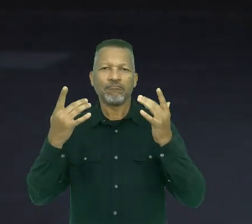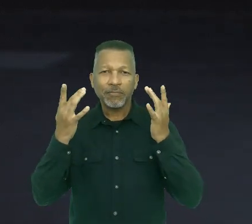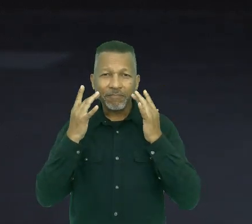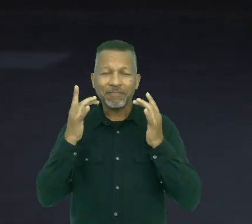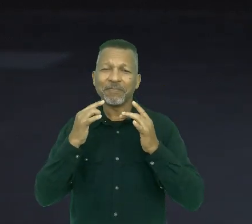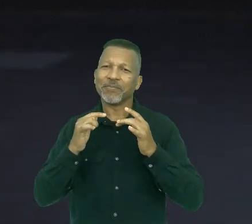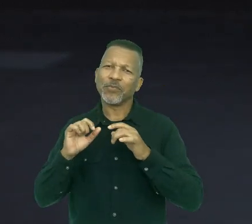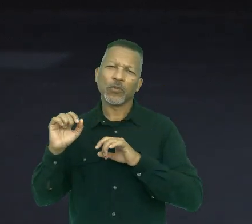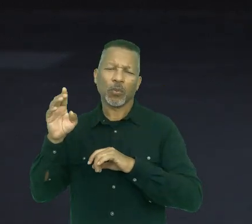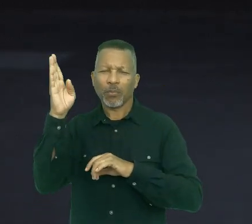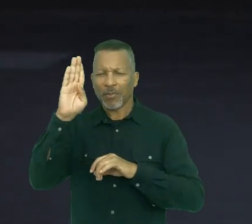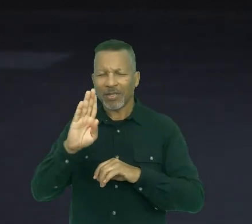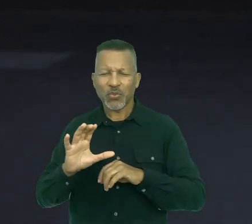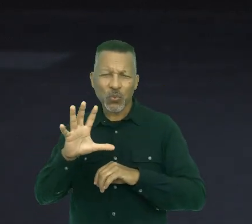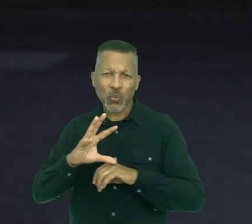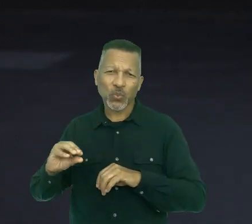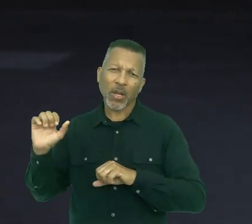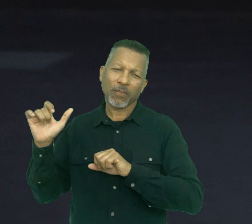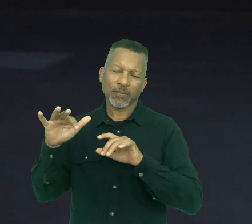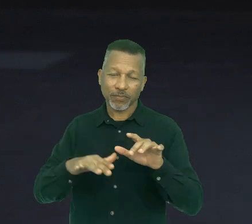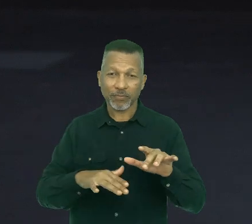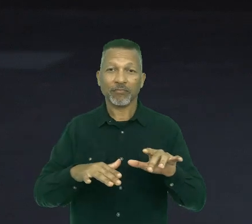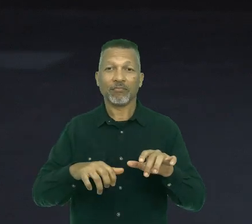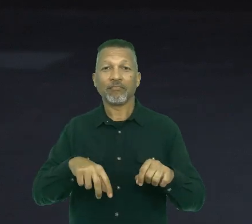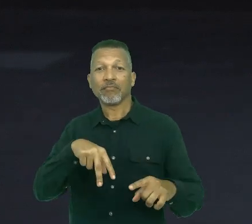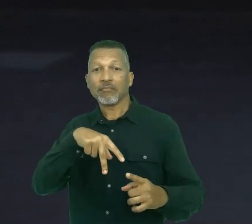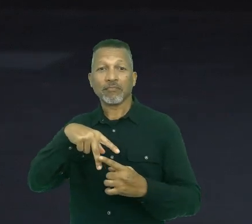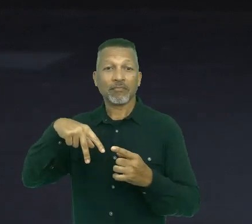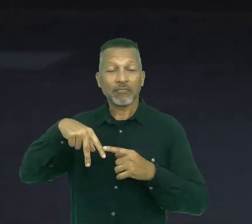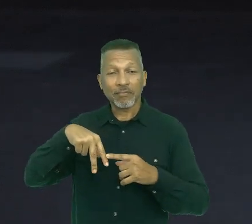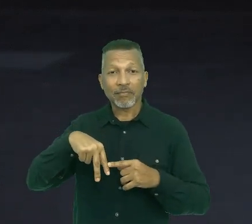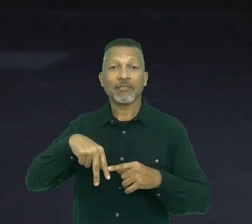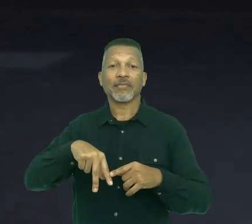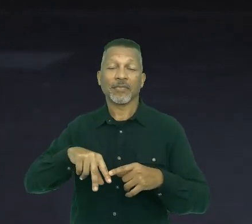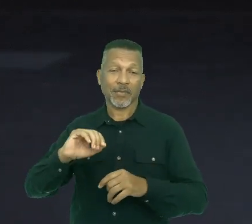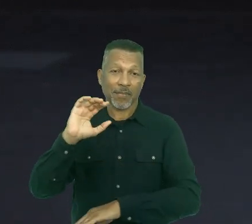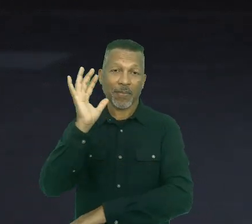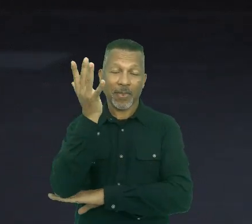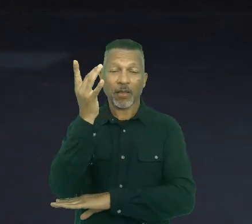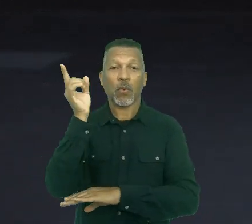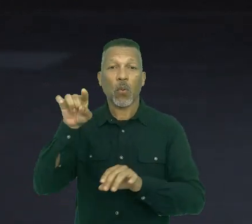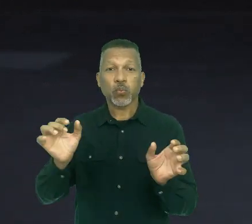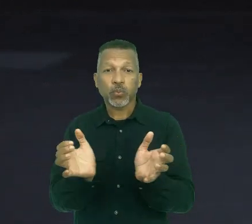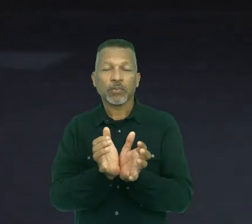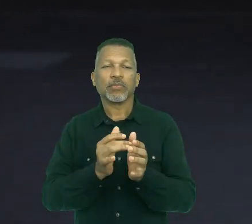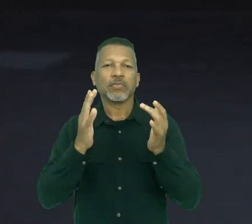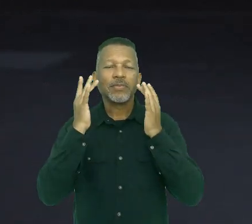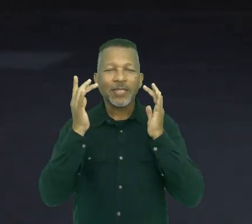inteiro. Então, o Perna de Palco vem como não só como um grupo de teatro, mas como uma